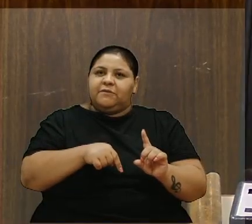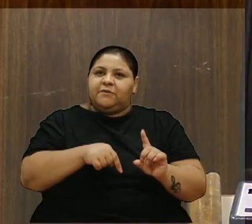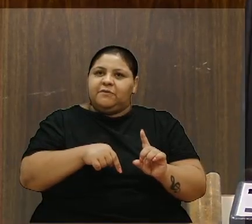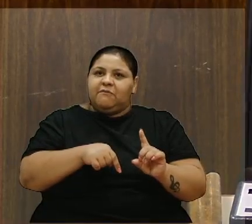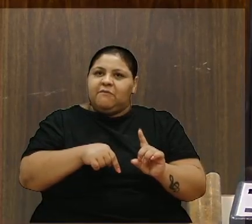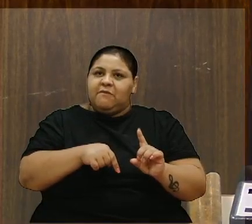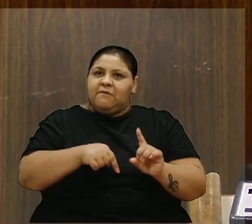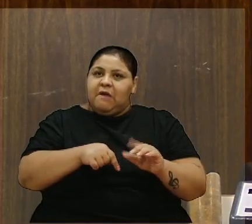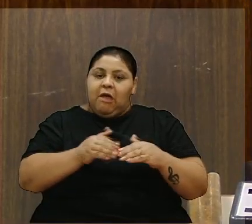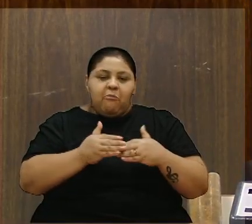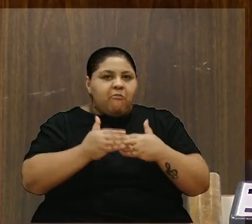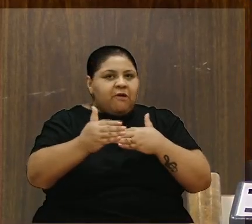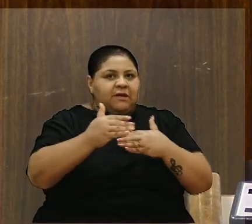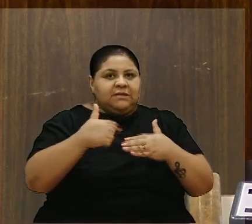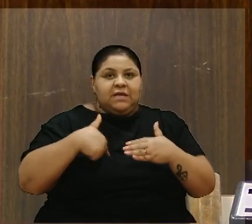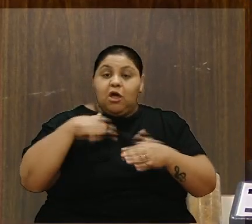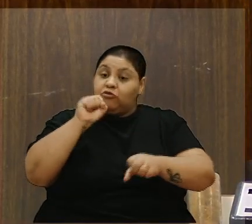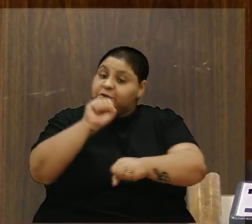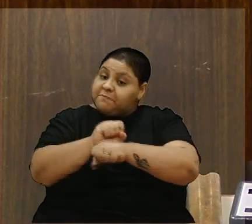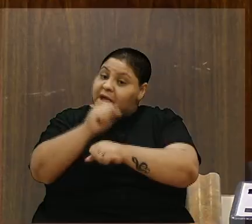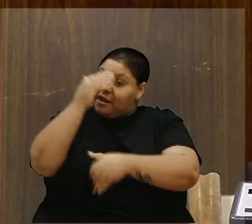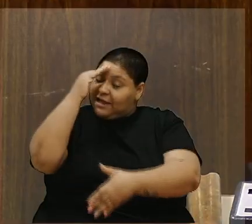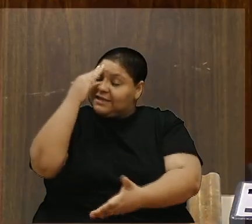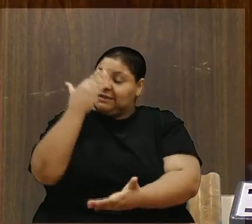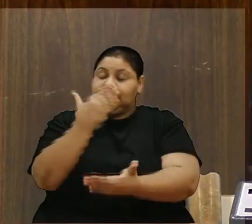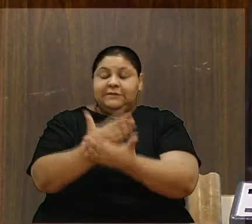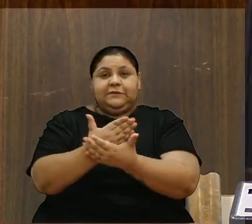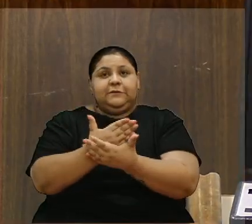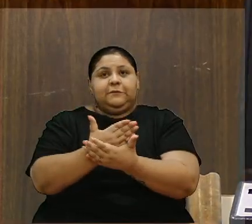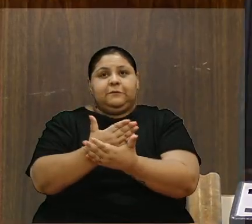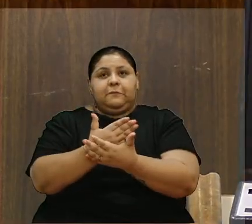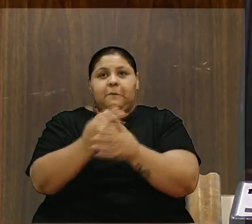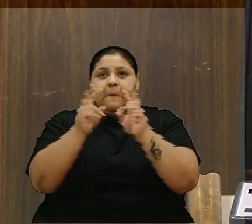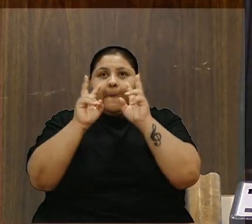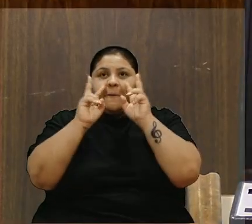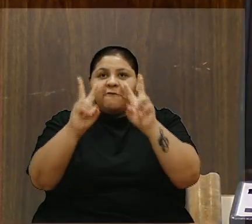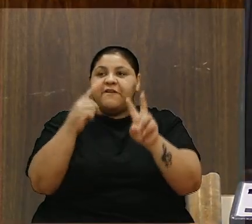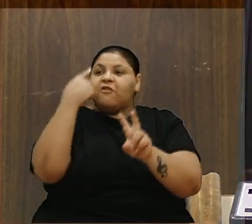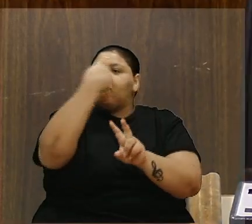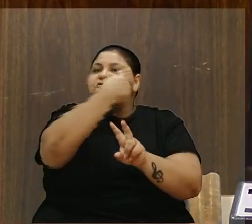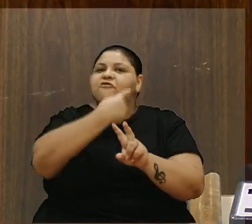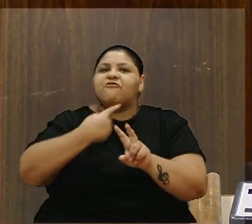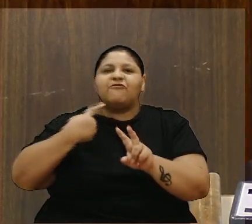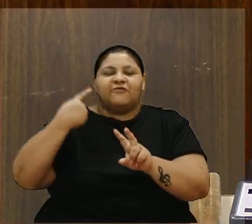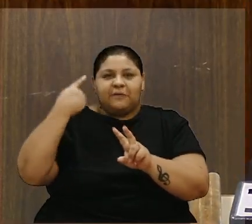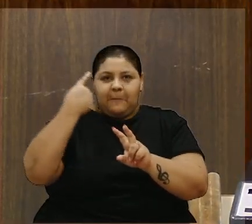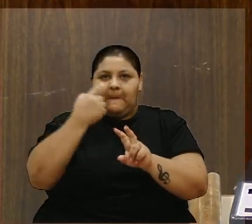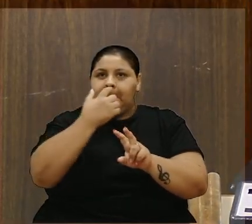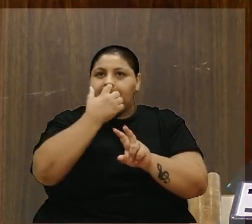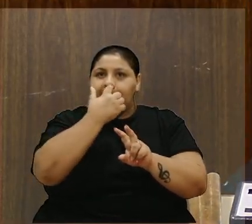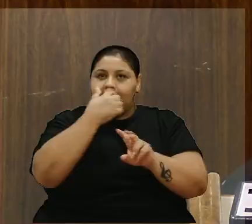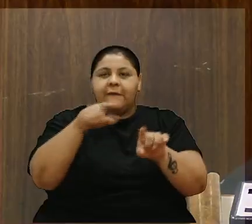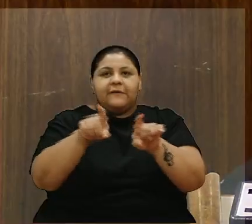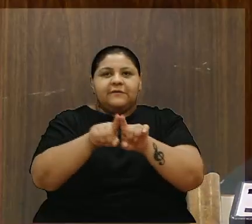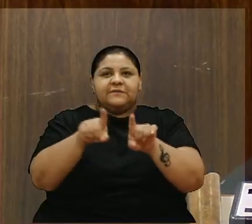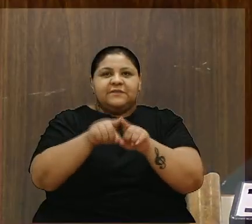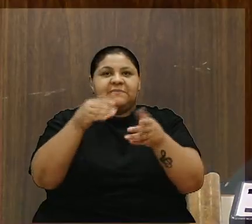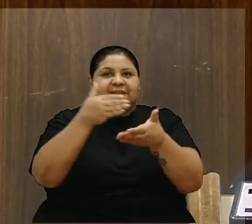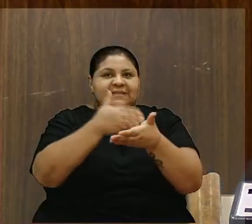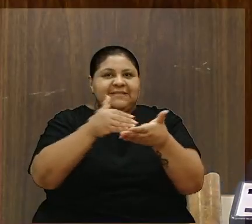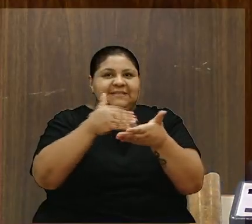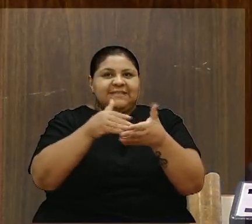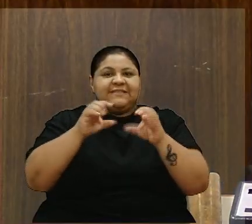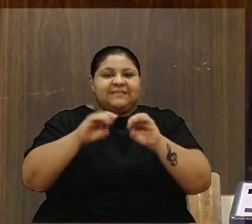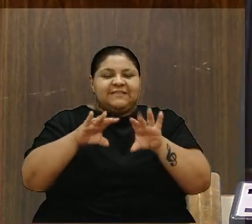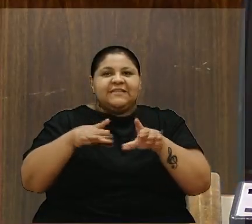eu espero e acredito, né, ver os rostos de vocês, inclusive da nossa secretária da Educação,